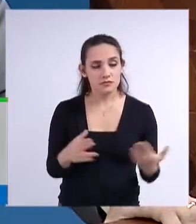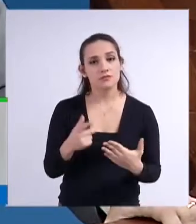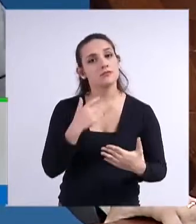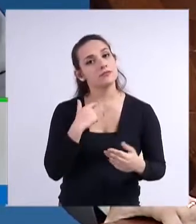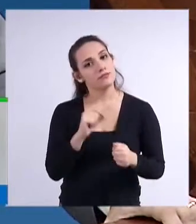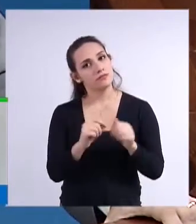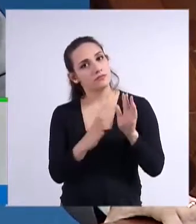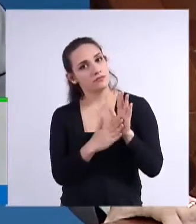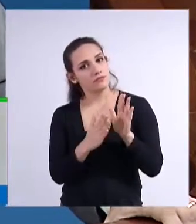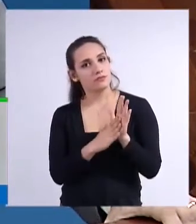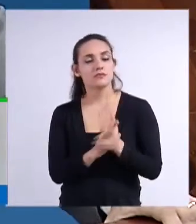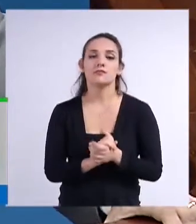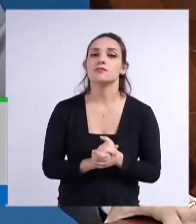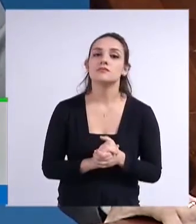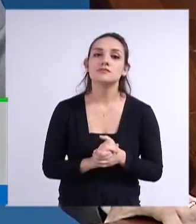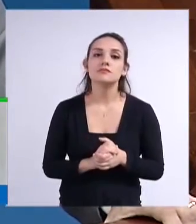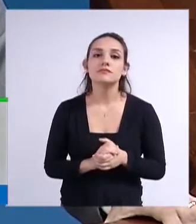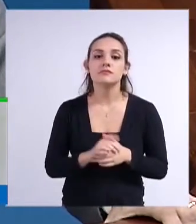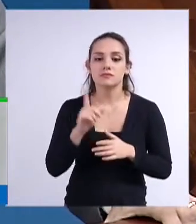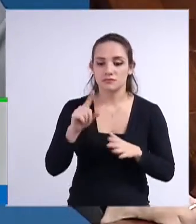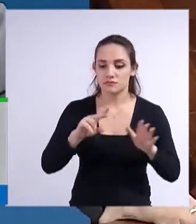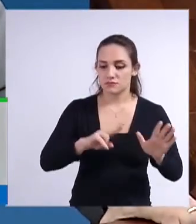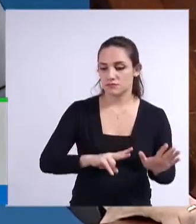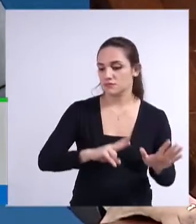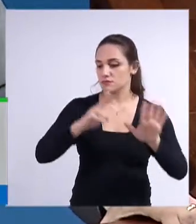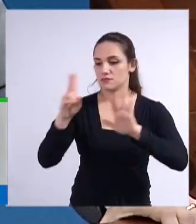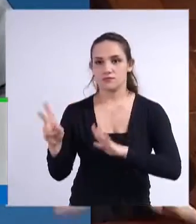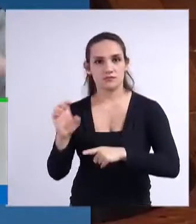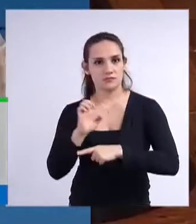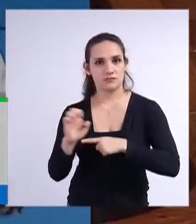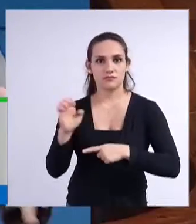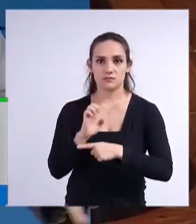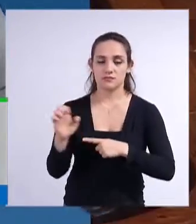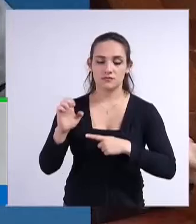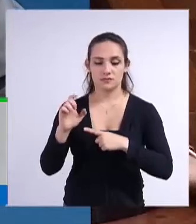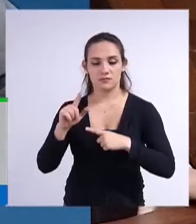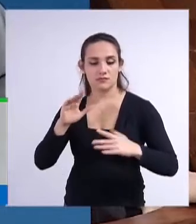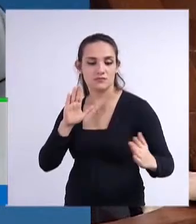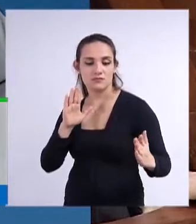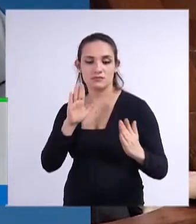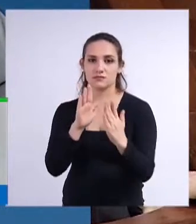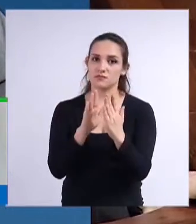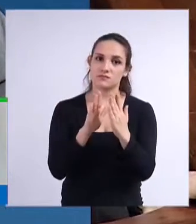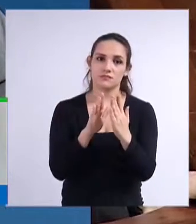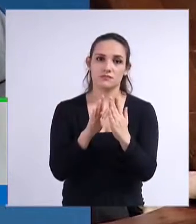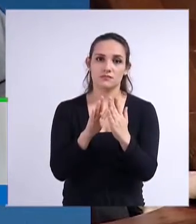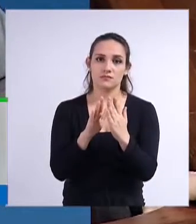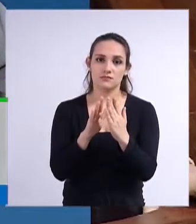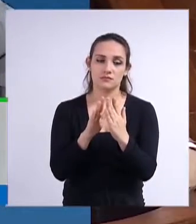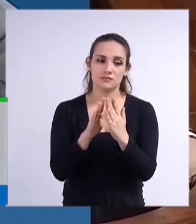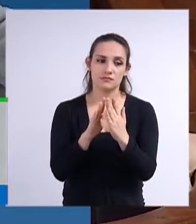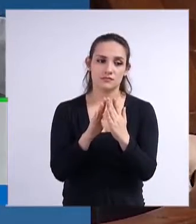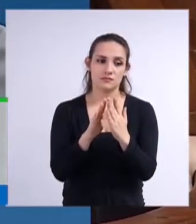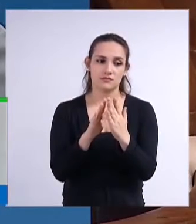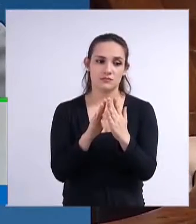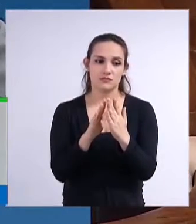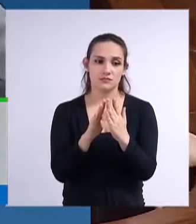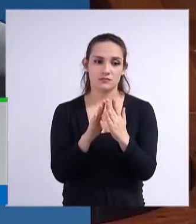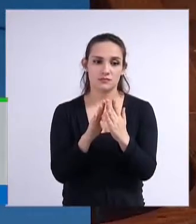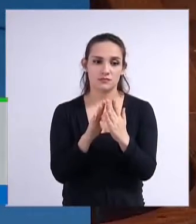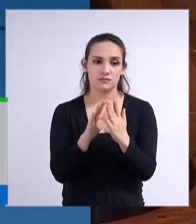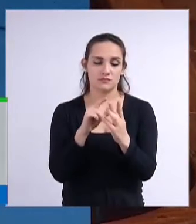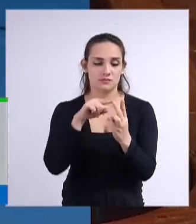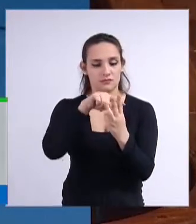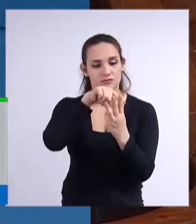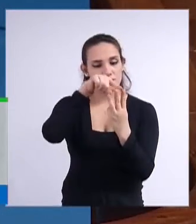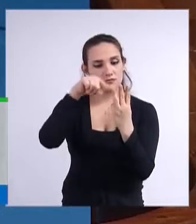casa a Semana Estadual do enfrentamento a essa